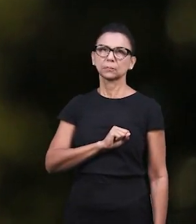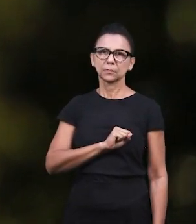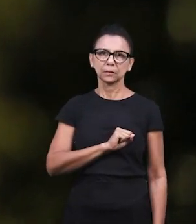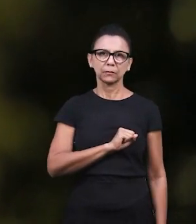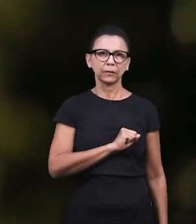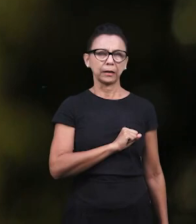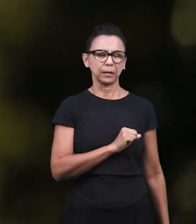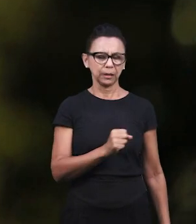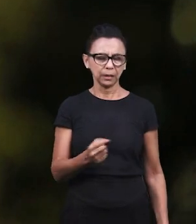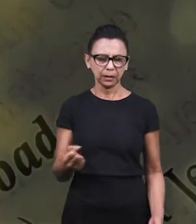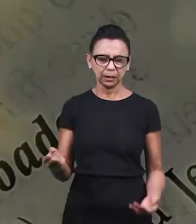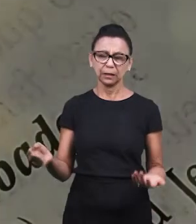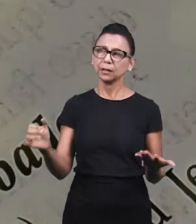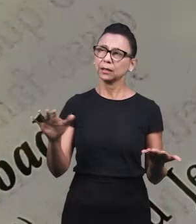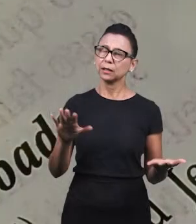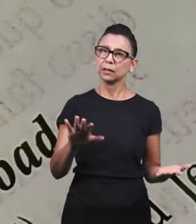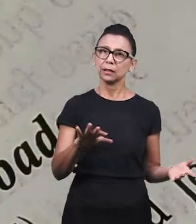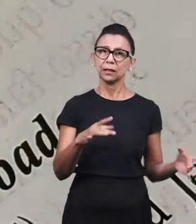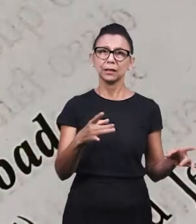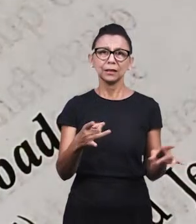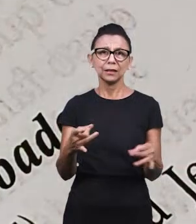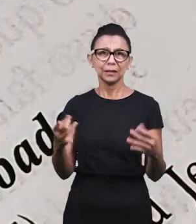amor.